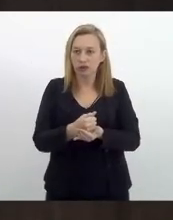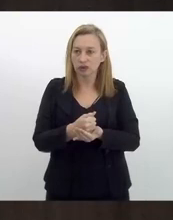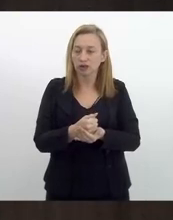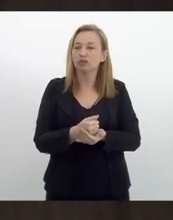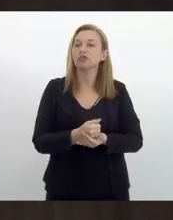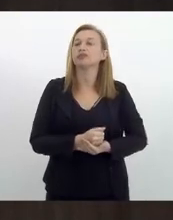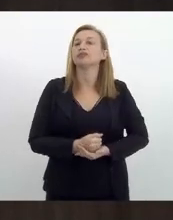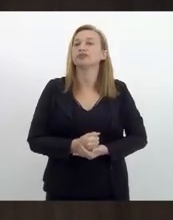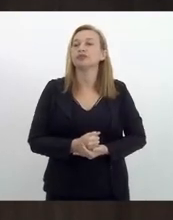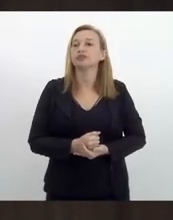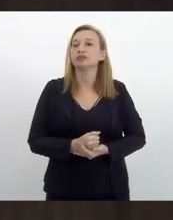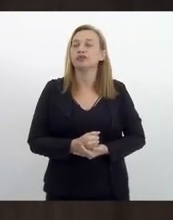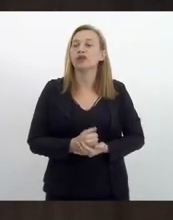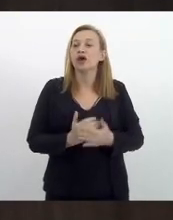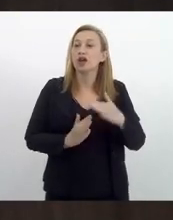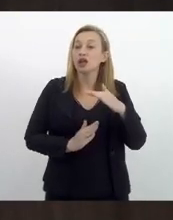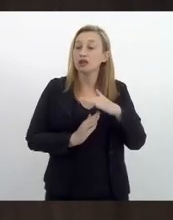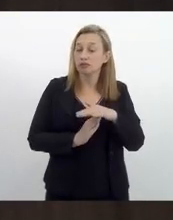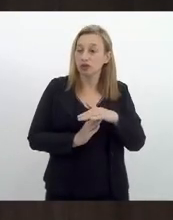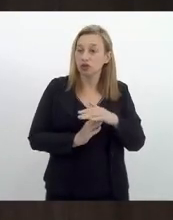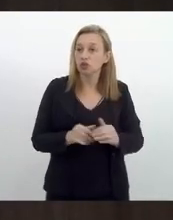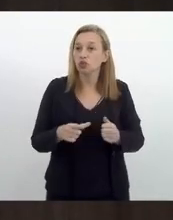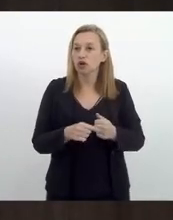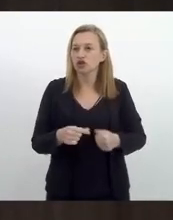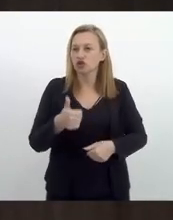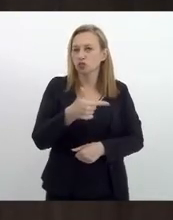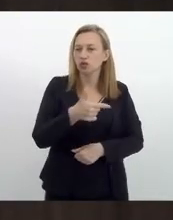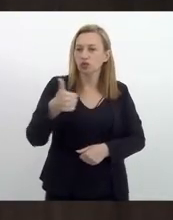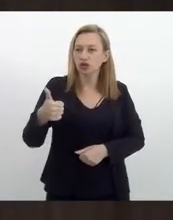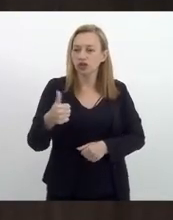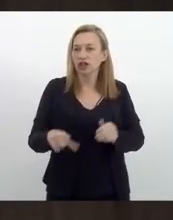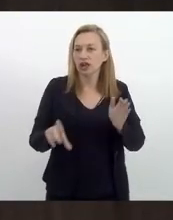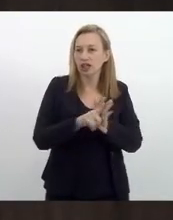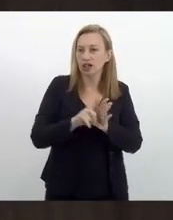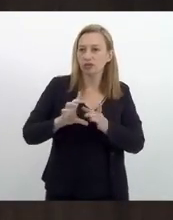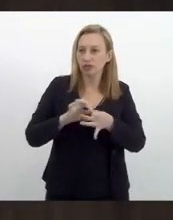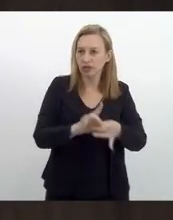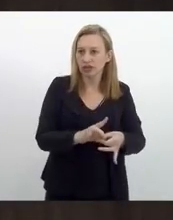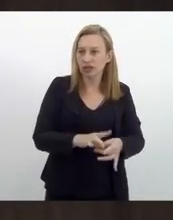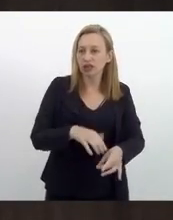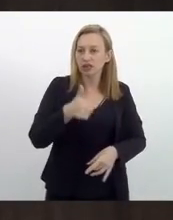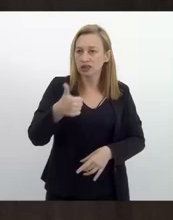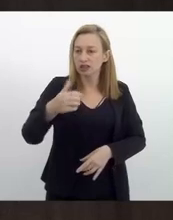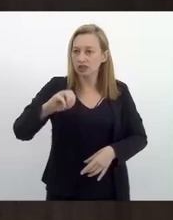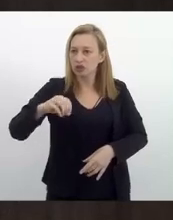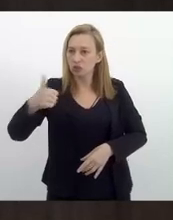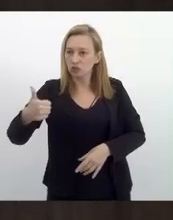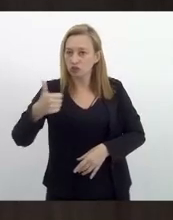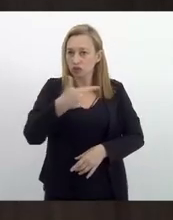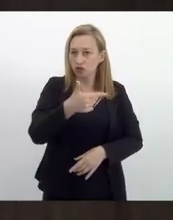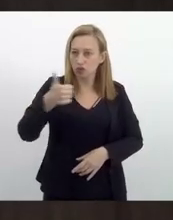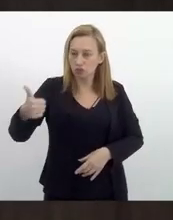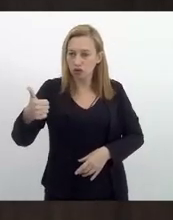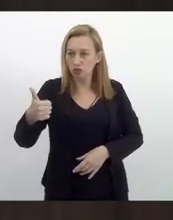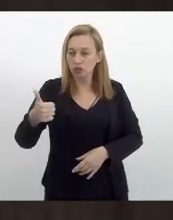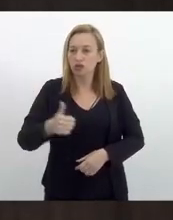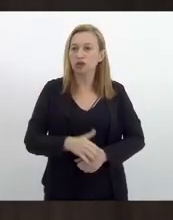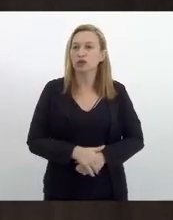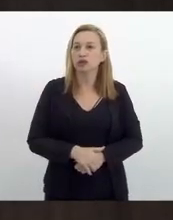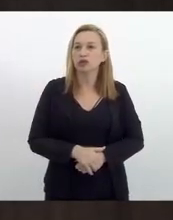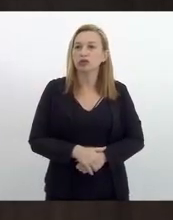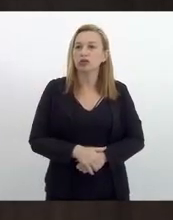pelos limites previstos no artigo 20 da Lei Complementar Federal 101, de 2000, será